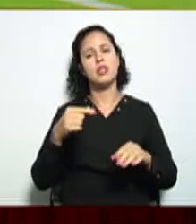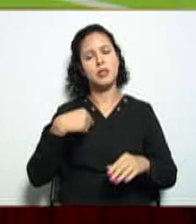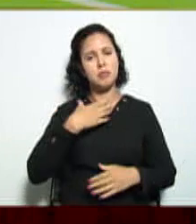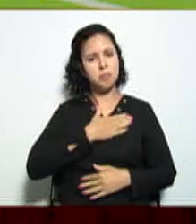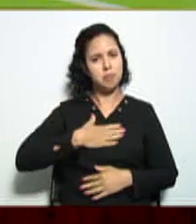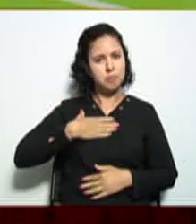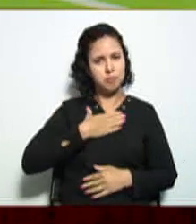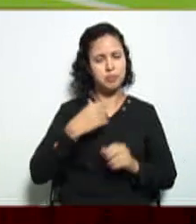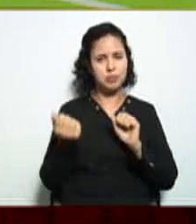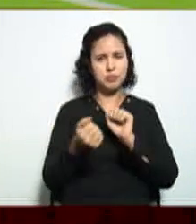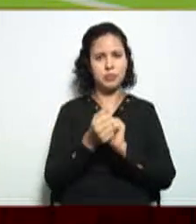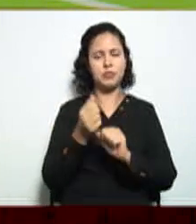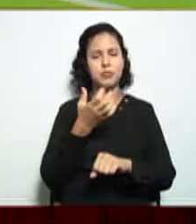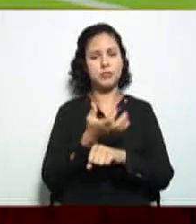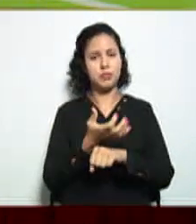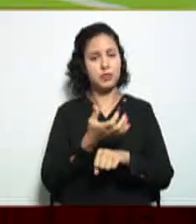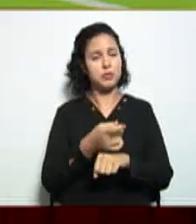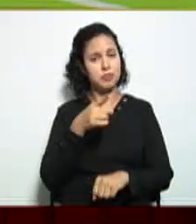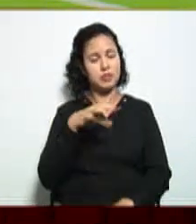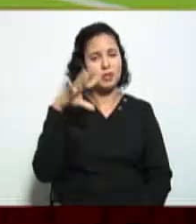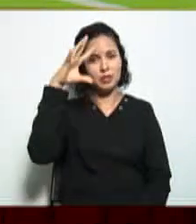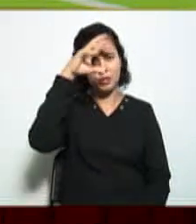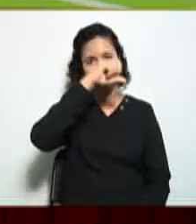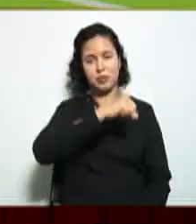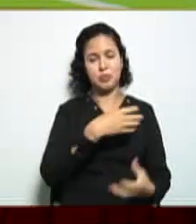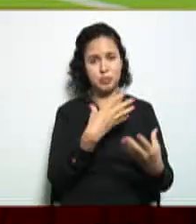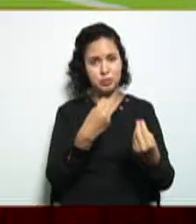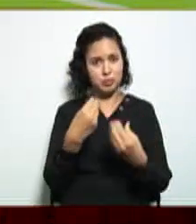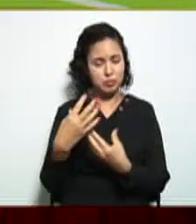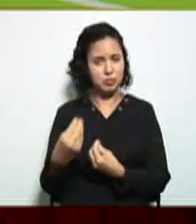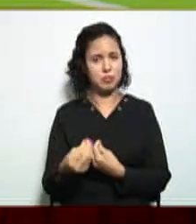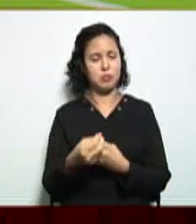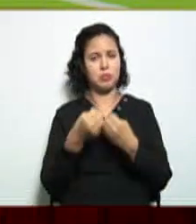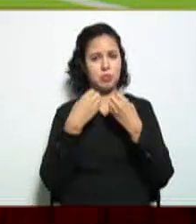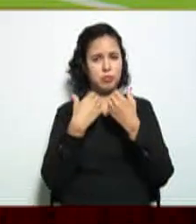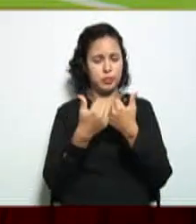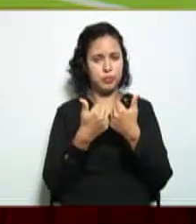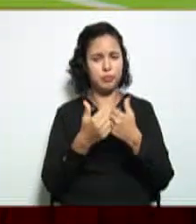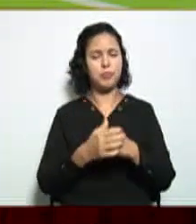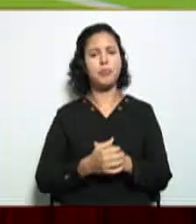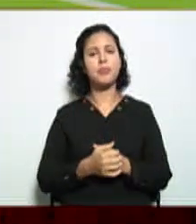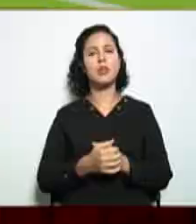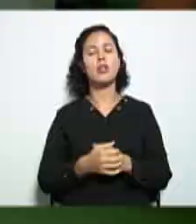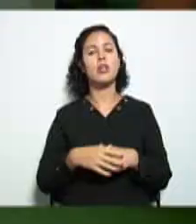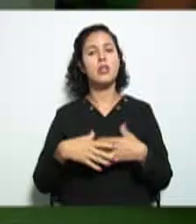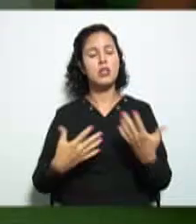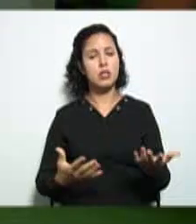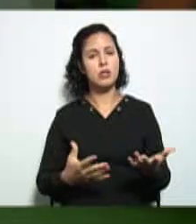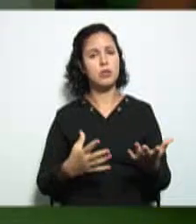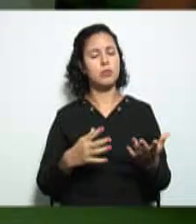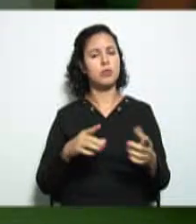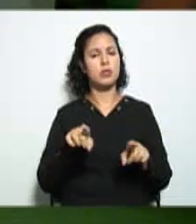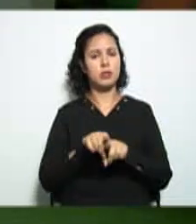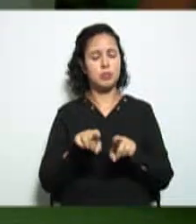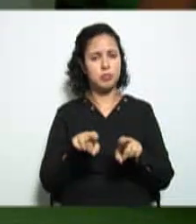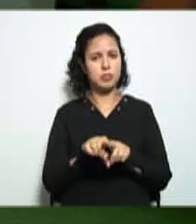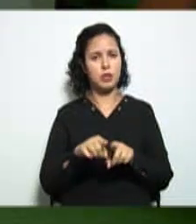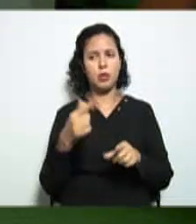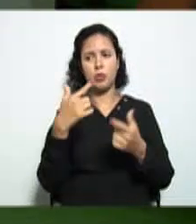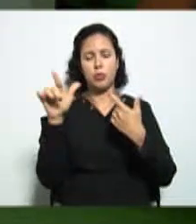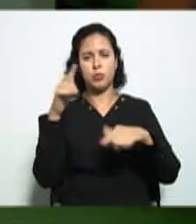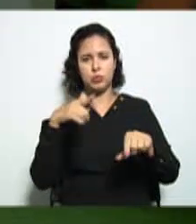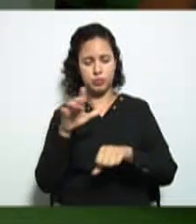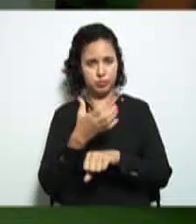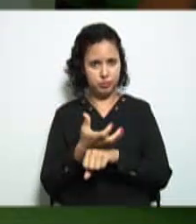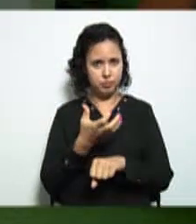disciplina e vocês vão aprender muita coisa maravilhosa na nossa disciplina. Que vai servir para outras áreas também, né,